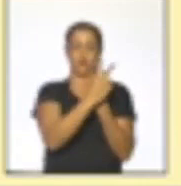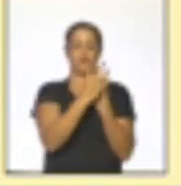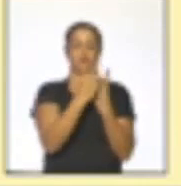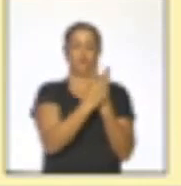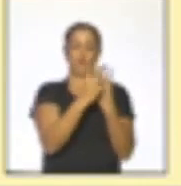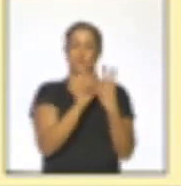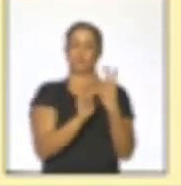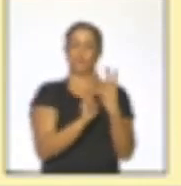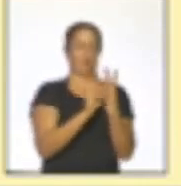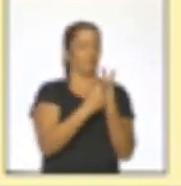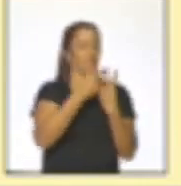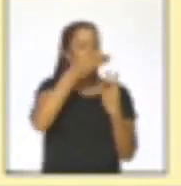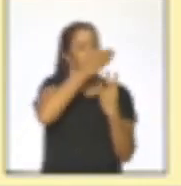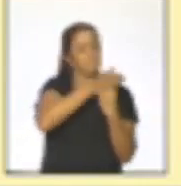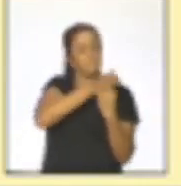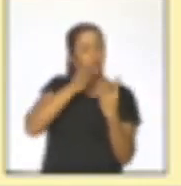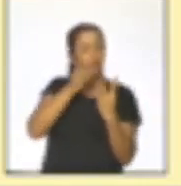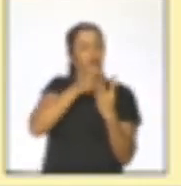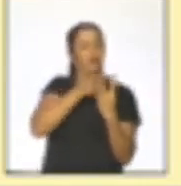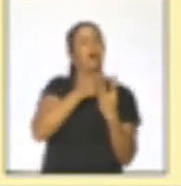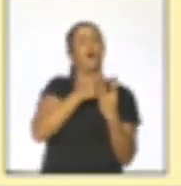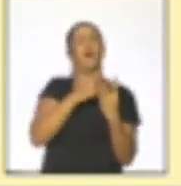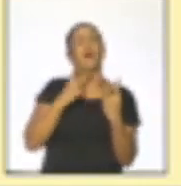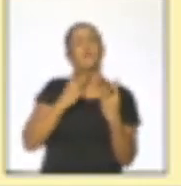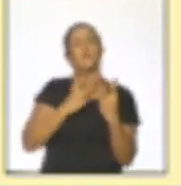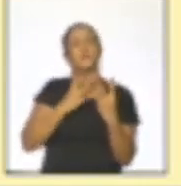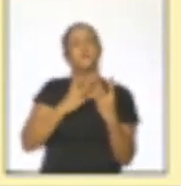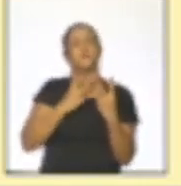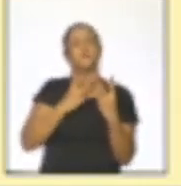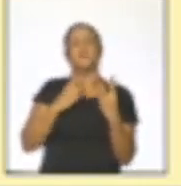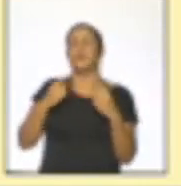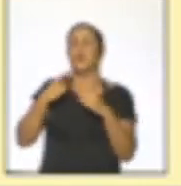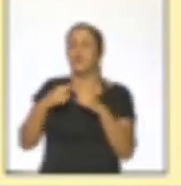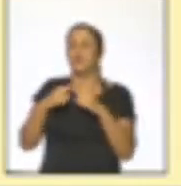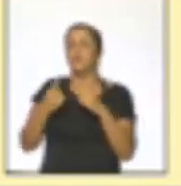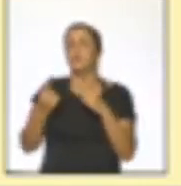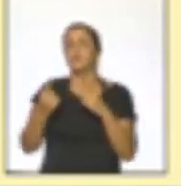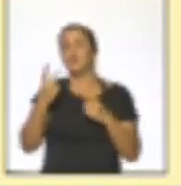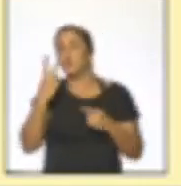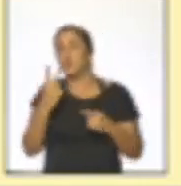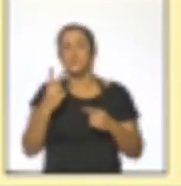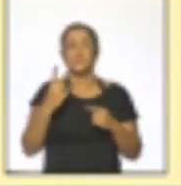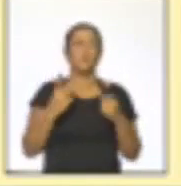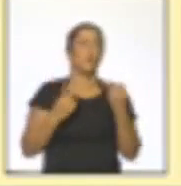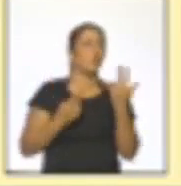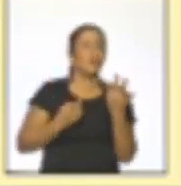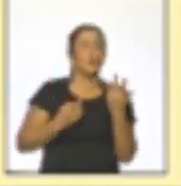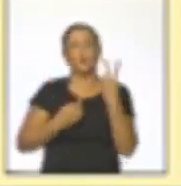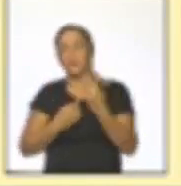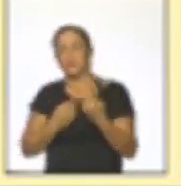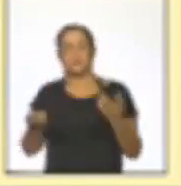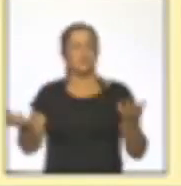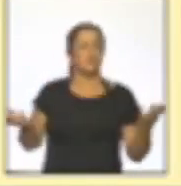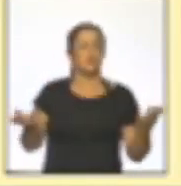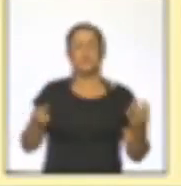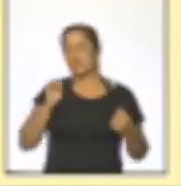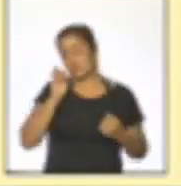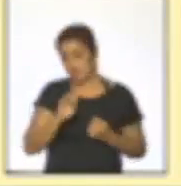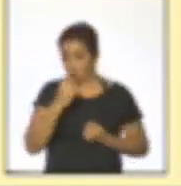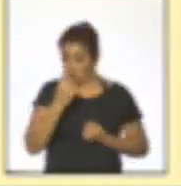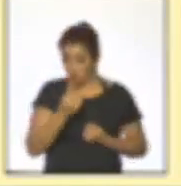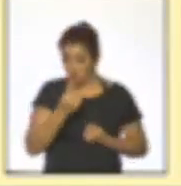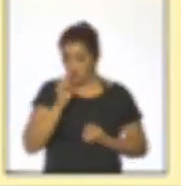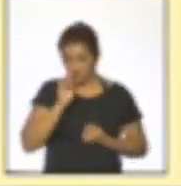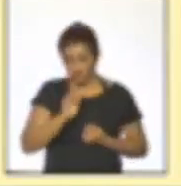número vezes ele mesmo nessa conta que chega perto do 2 ou dá 2? Lembrando que, se for 1, tem que